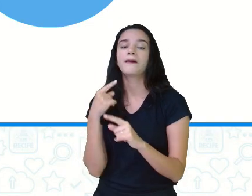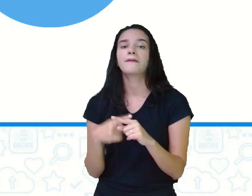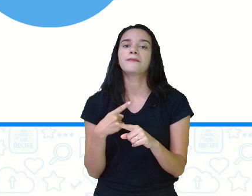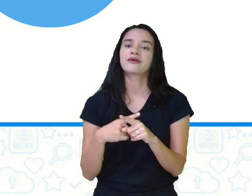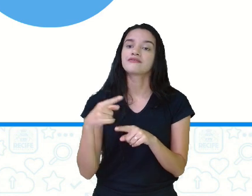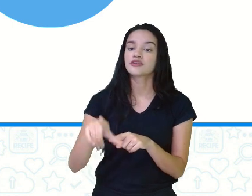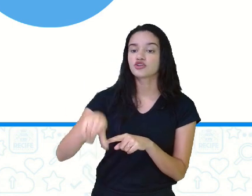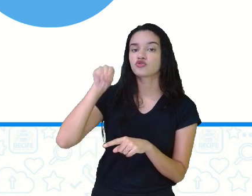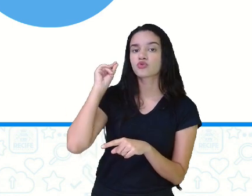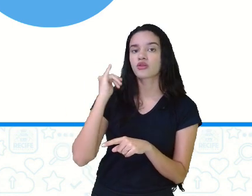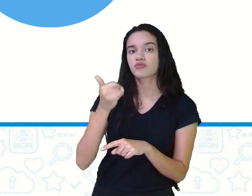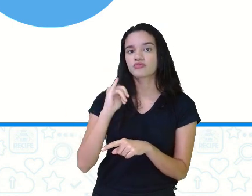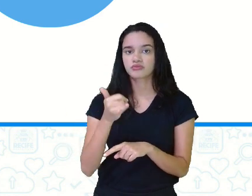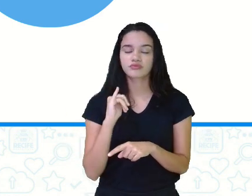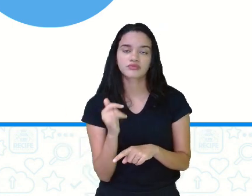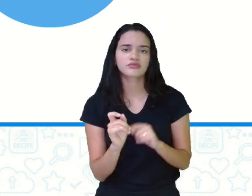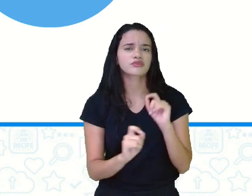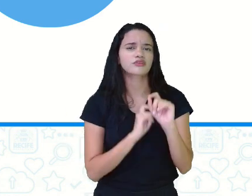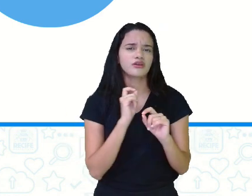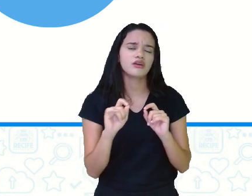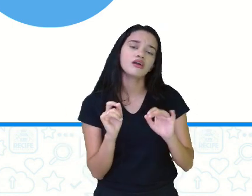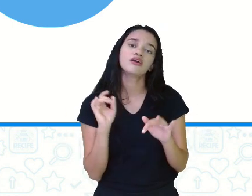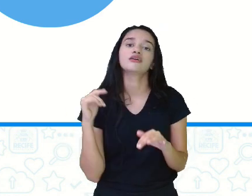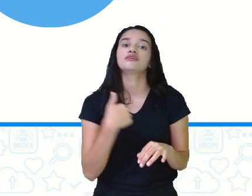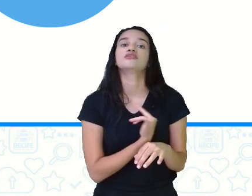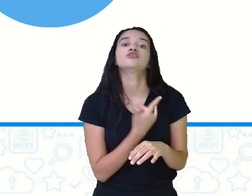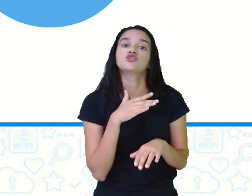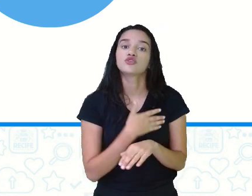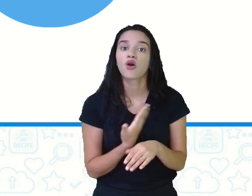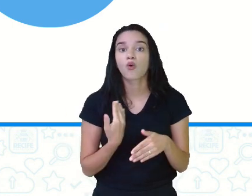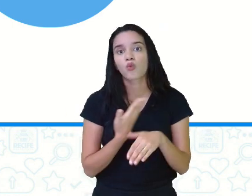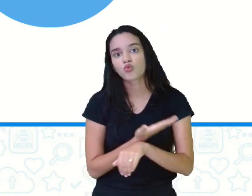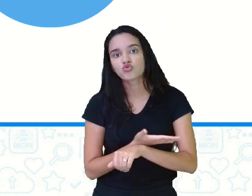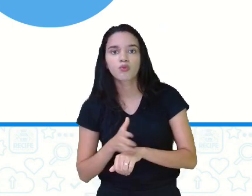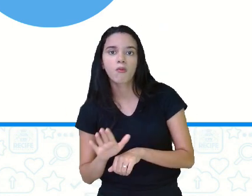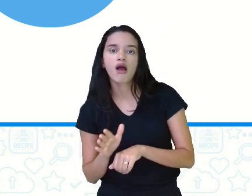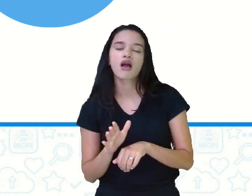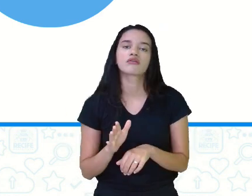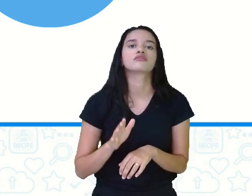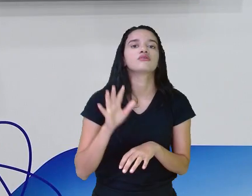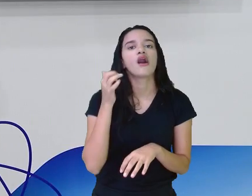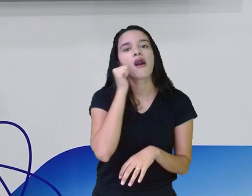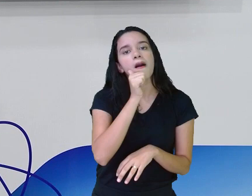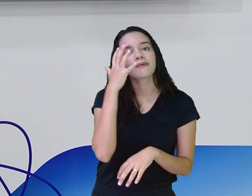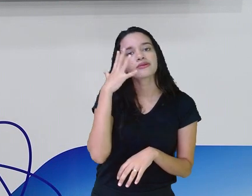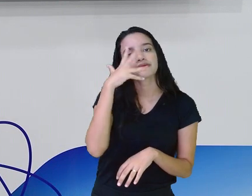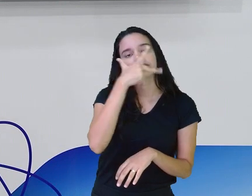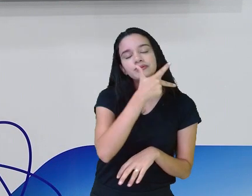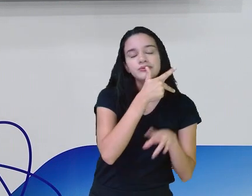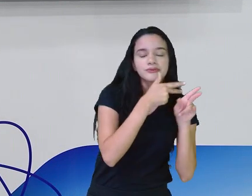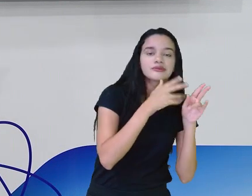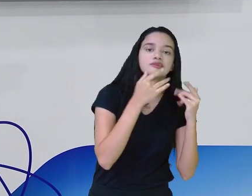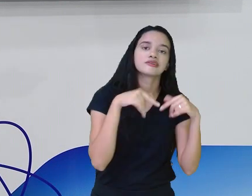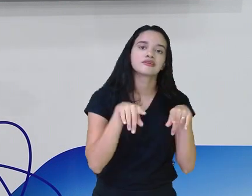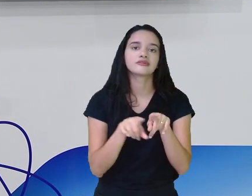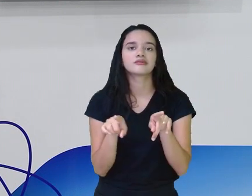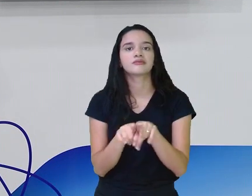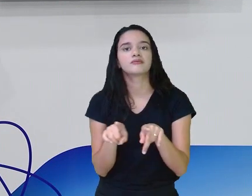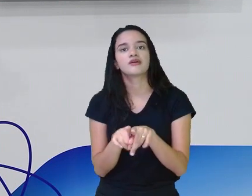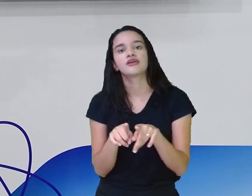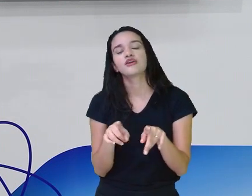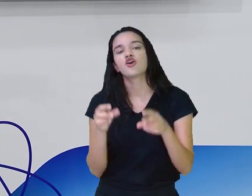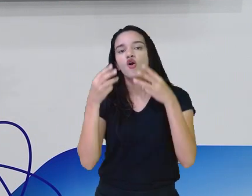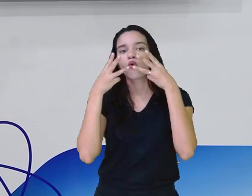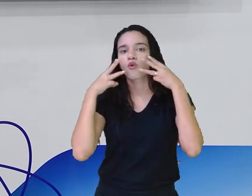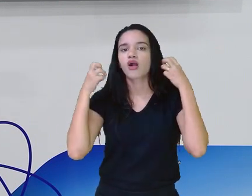vai escolher um conto tradicional. O que é um conto tradicional? Aquele que a gente está acostumado, como é A Bela Adormecida, O Gato de Botas, Chapeuzinho Vermelho. Você escolher